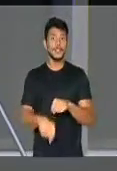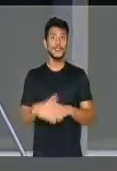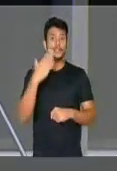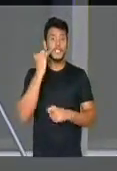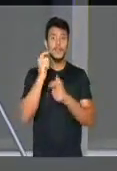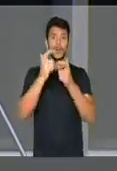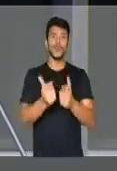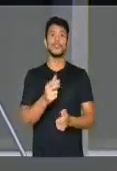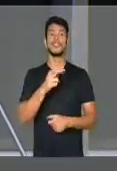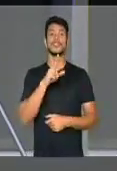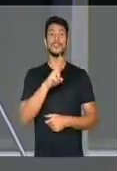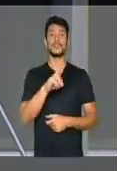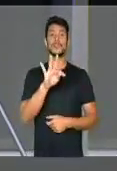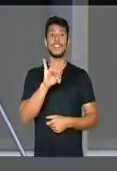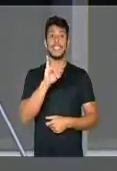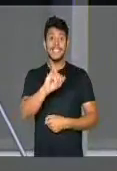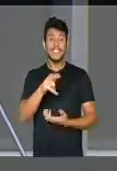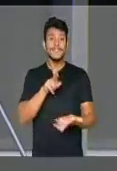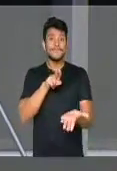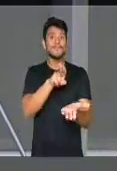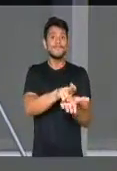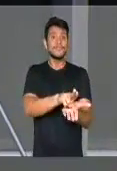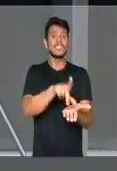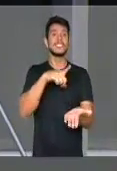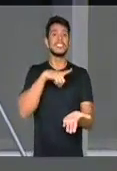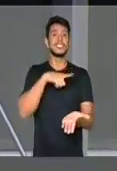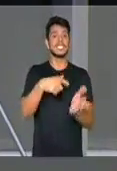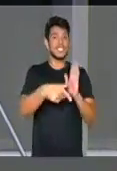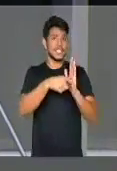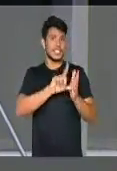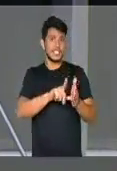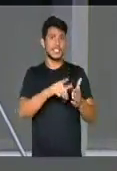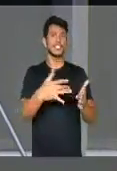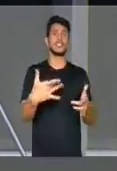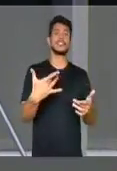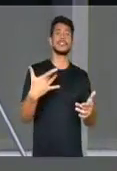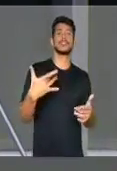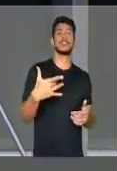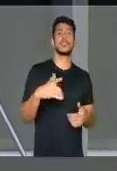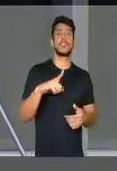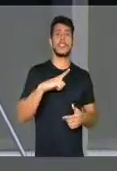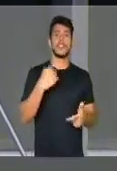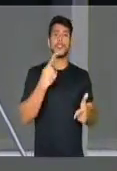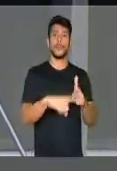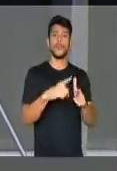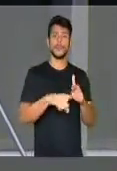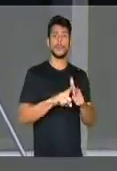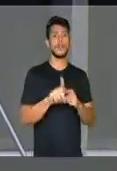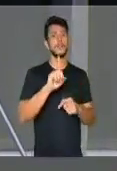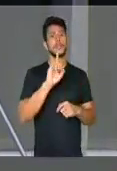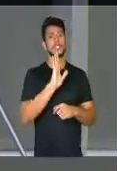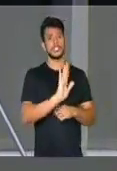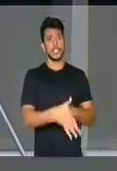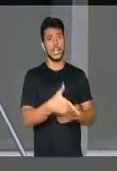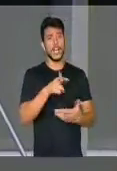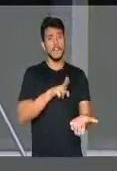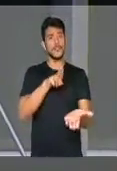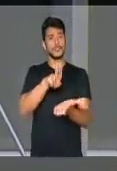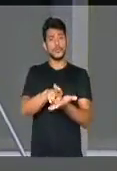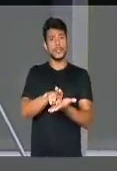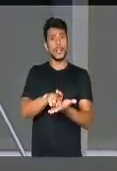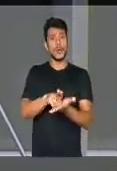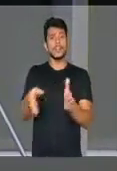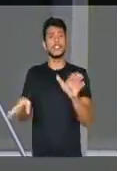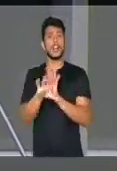Hospital Geral, onde se recuperava de um atentado que sofrera no seu lote em Eldorado